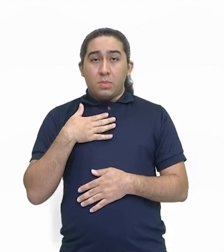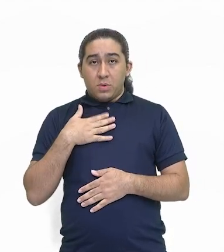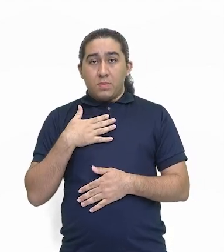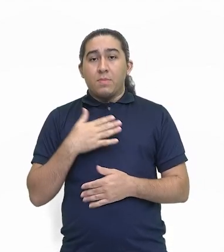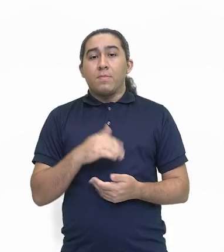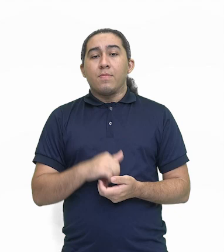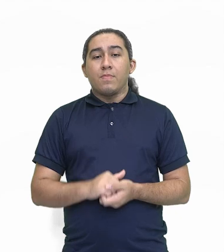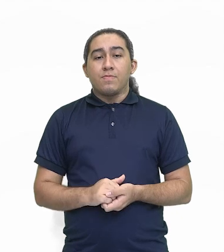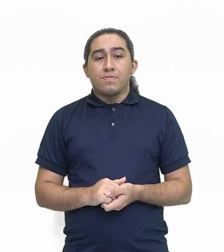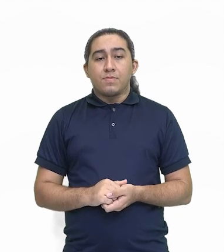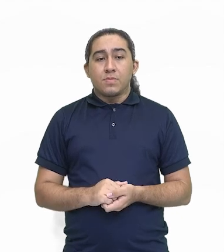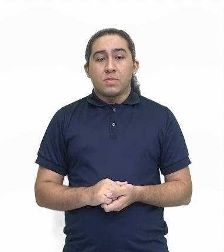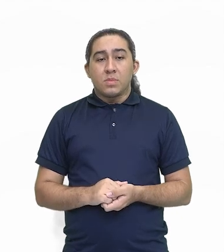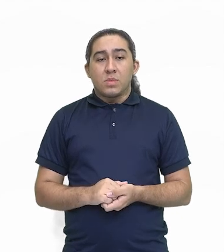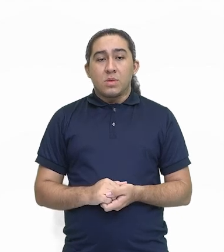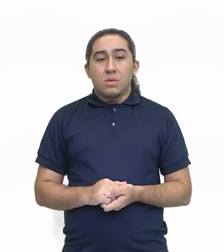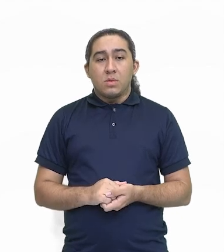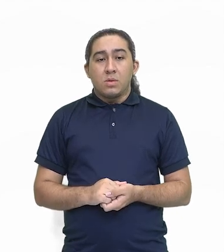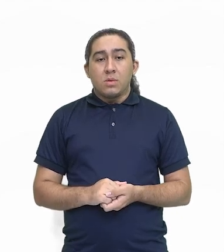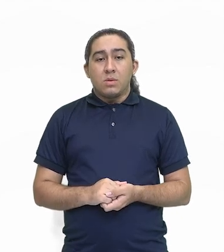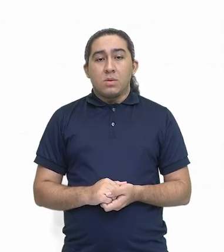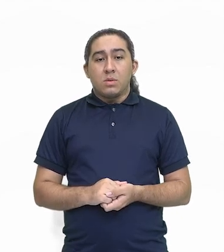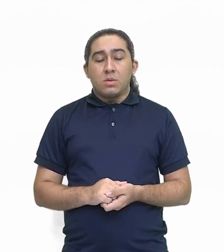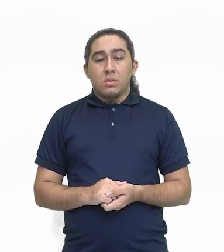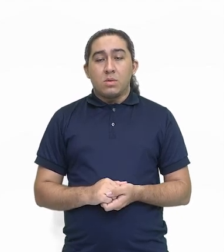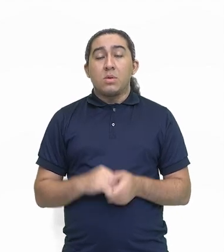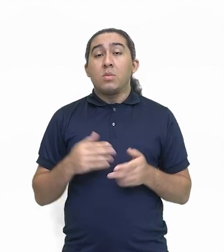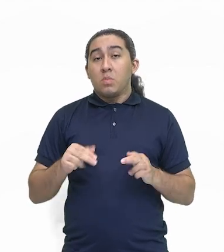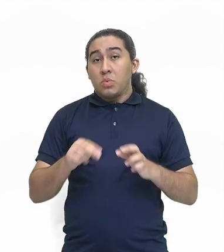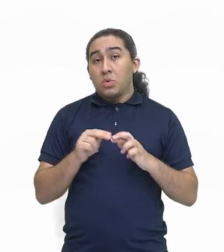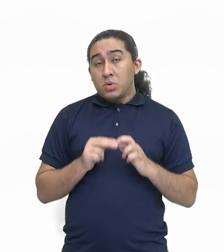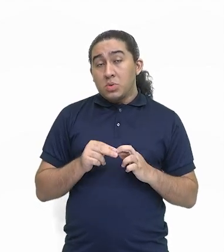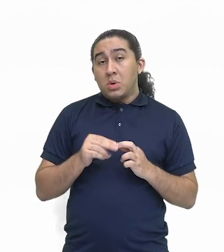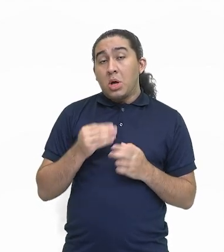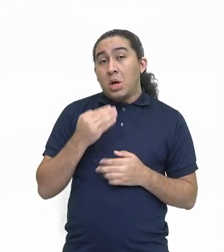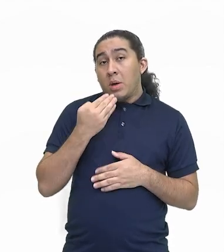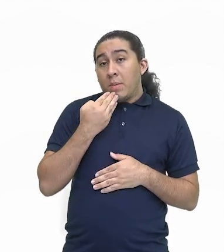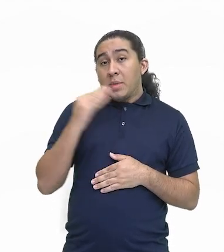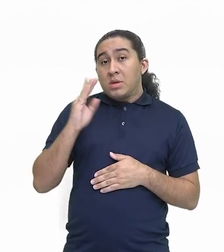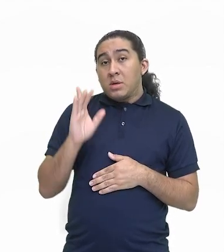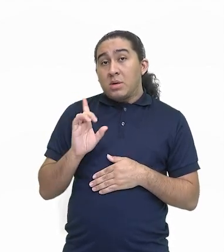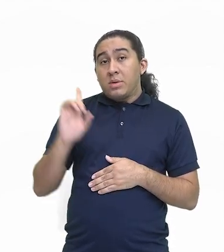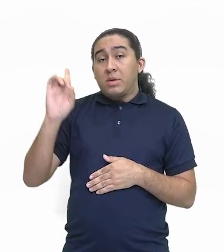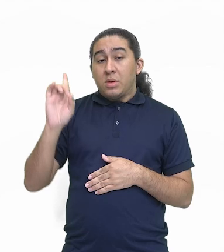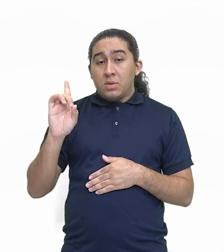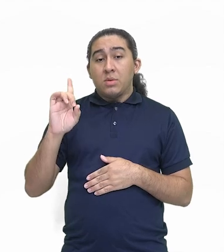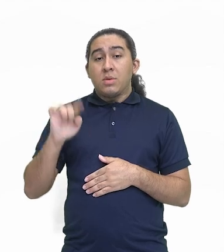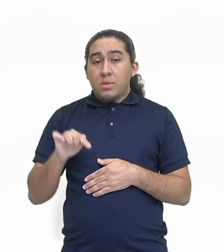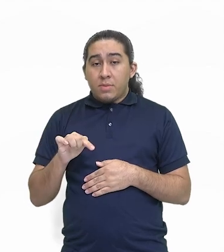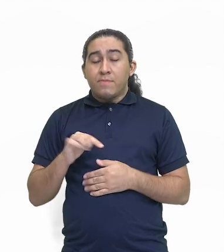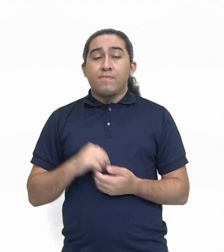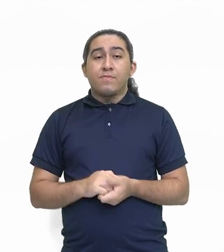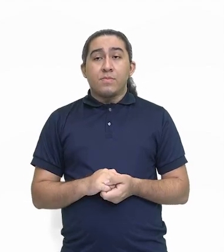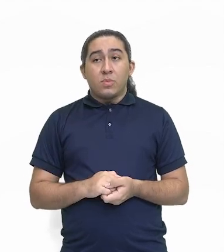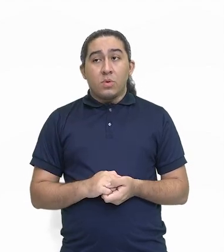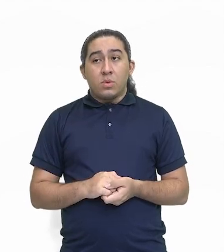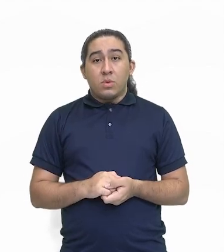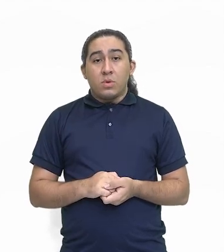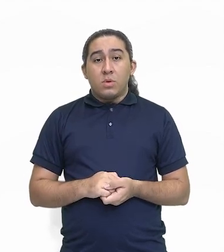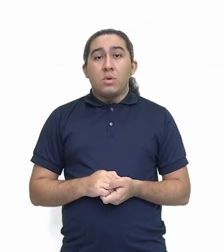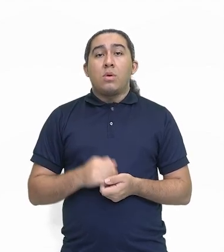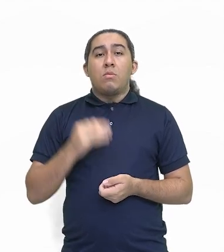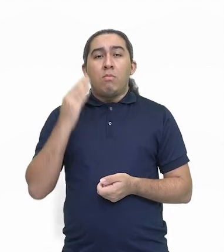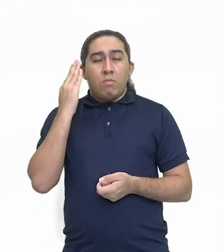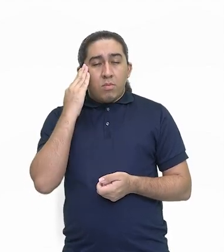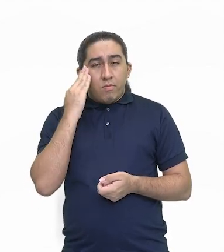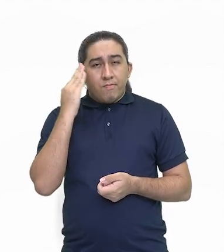né? E, porém, peço a Deus assim, que sabe quanto é